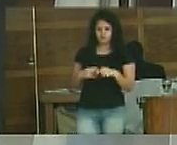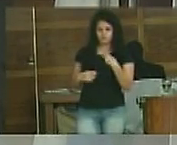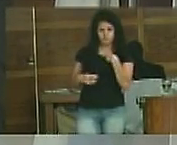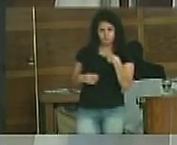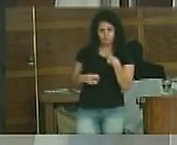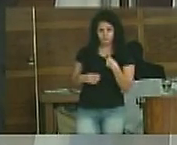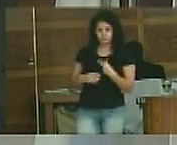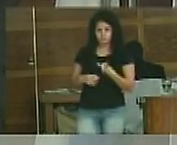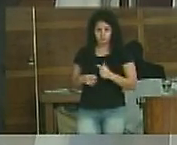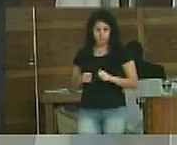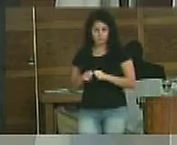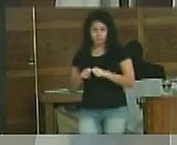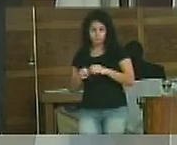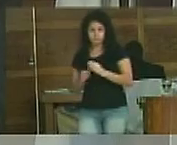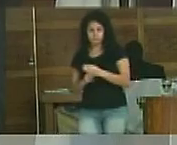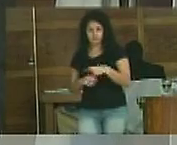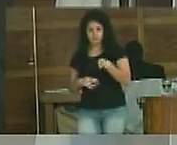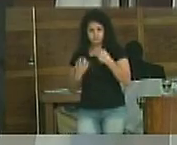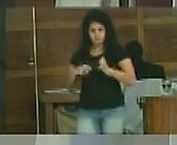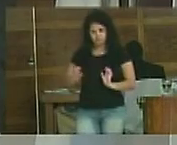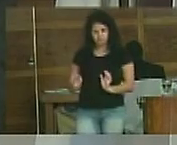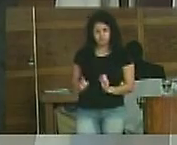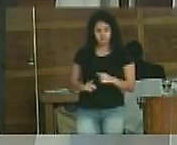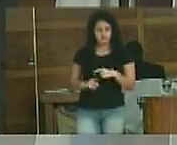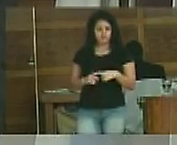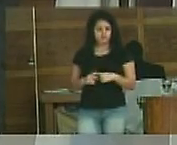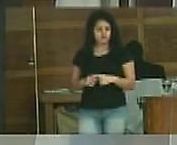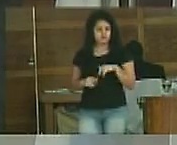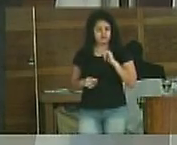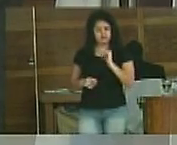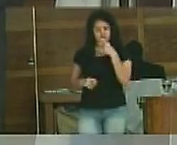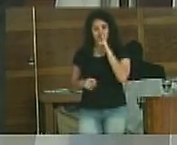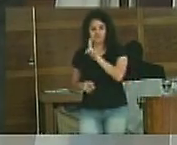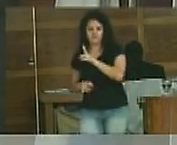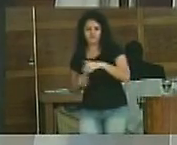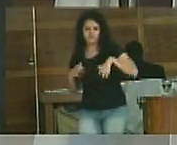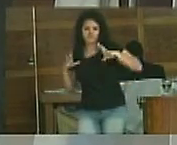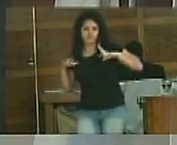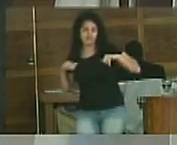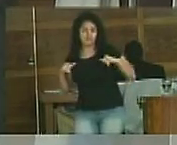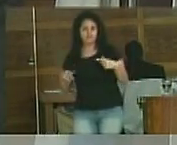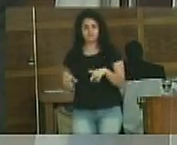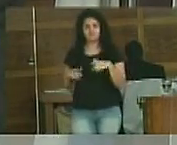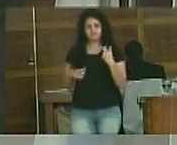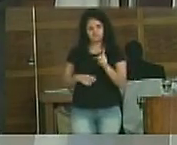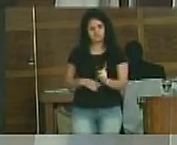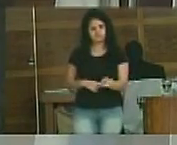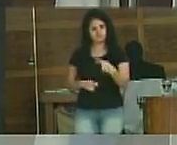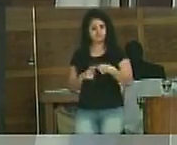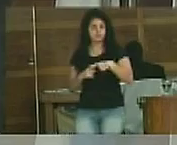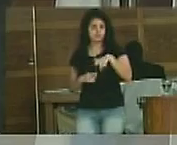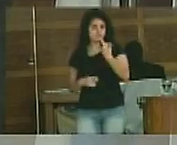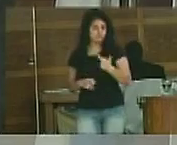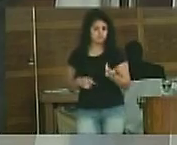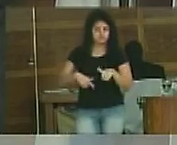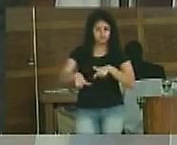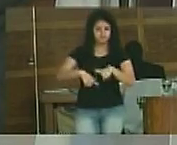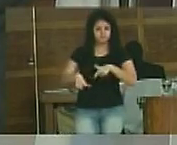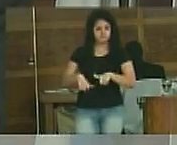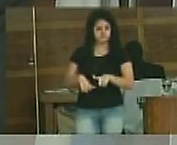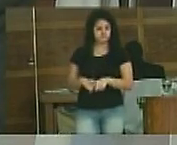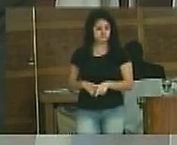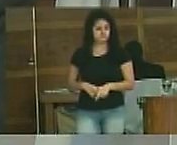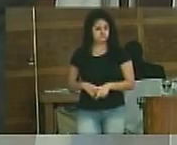10. Não, tá maluco? Quero isso, não. Porque enquanto ele vê a moleza, vai segurar o fuzil, porque não tem emprego, porra. O cara